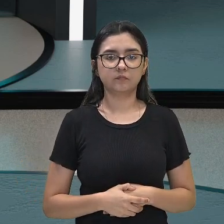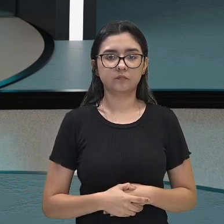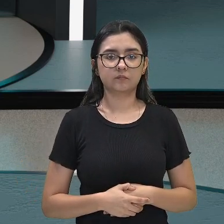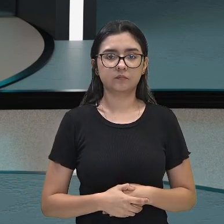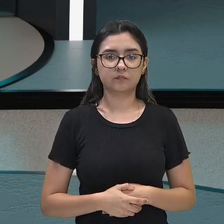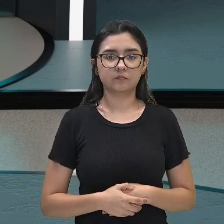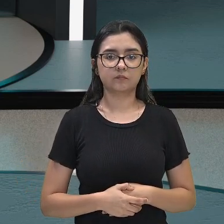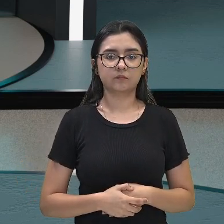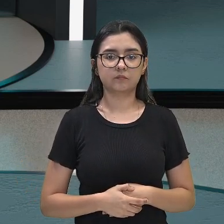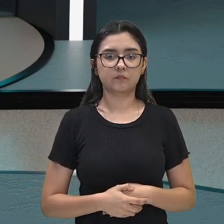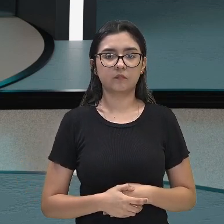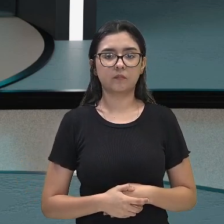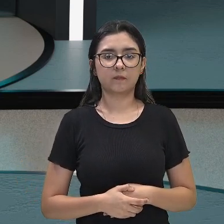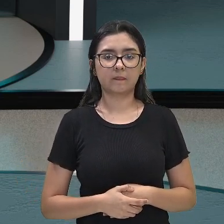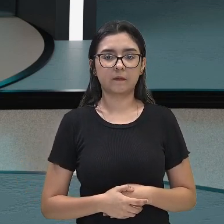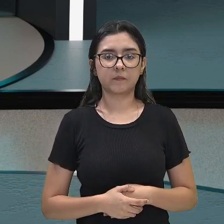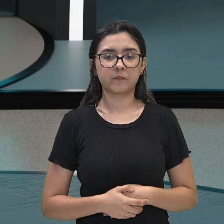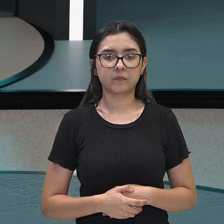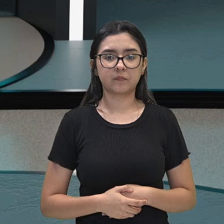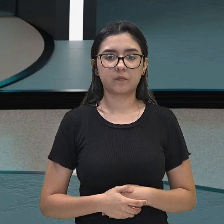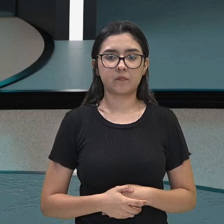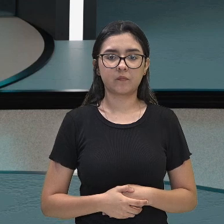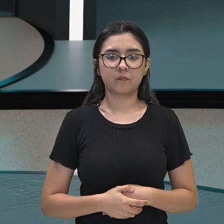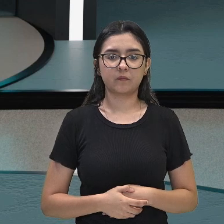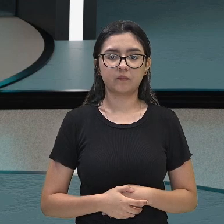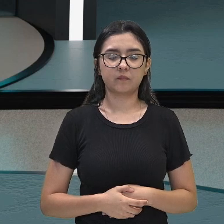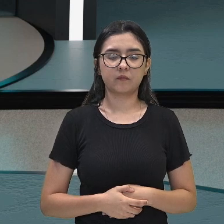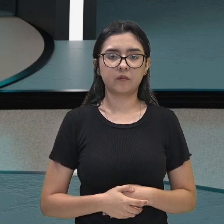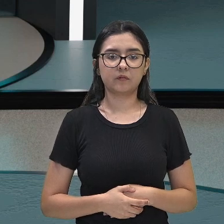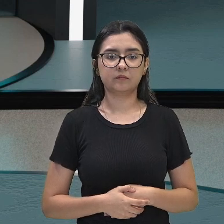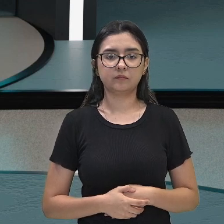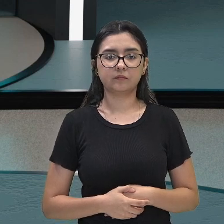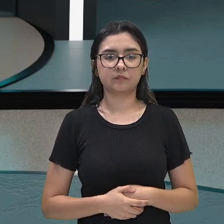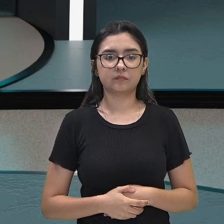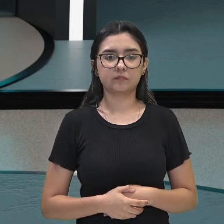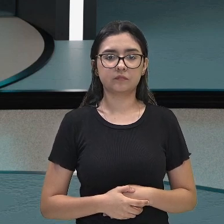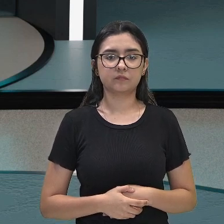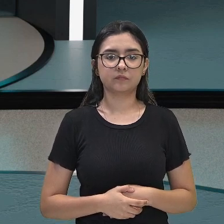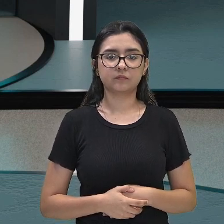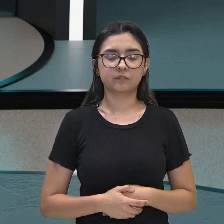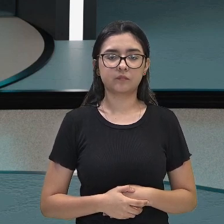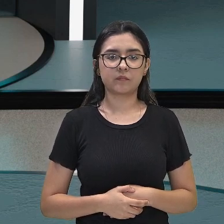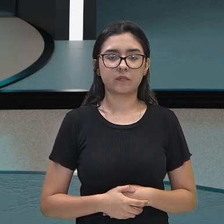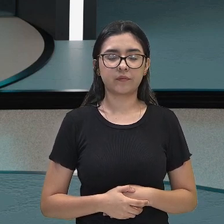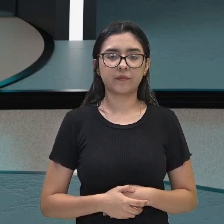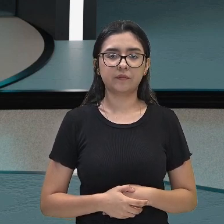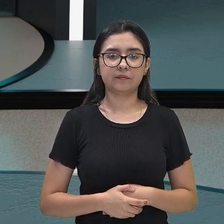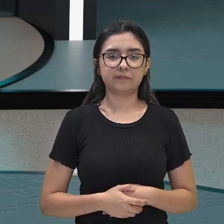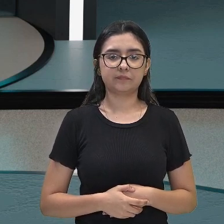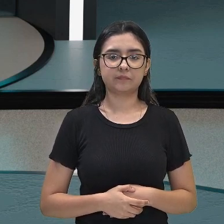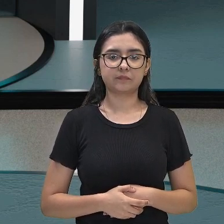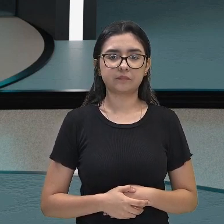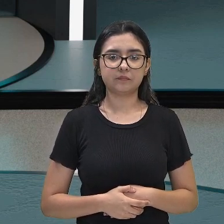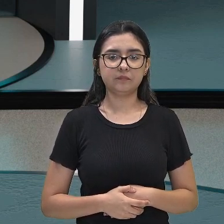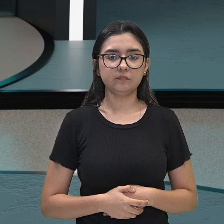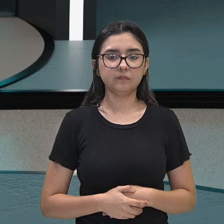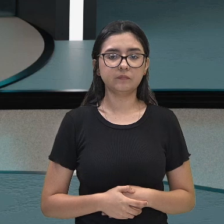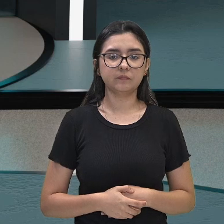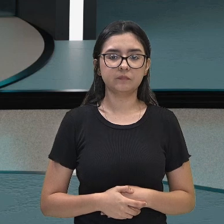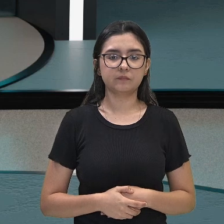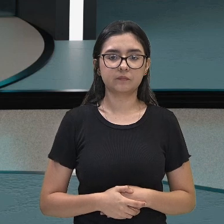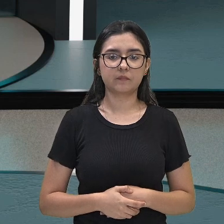ordinal, fraccionários e multiplicativos. Nuestra clase vai falar